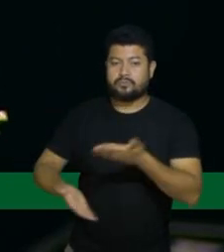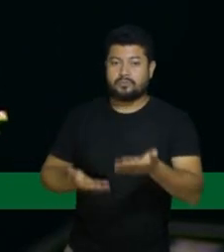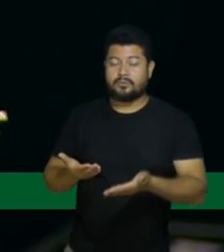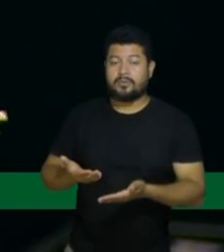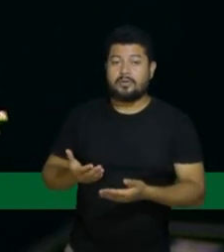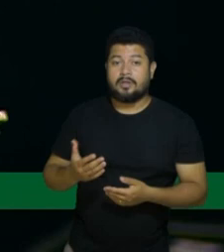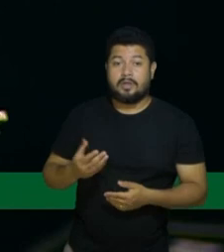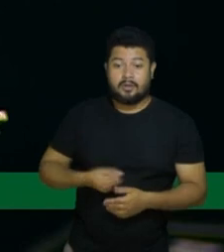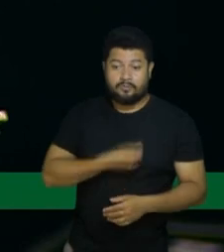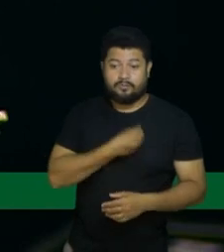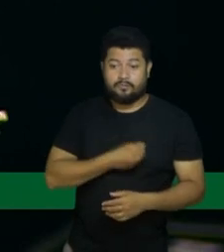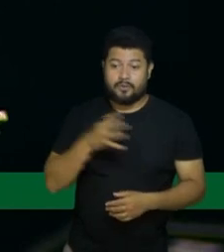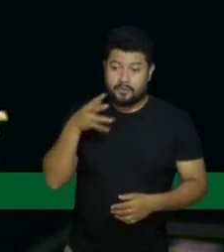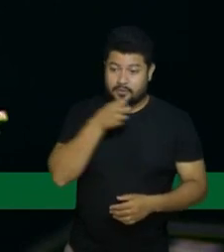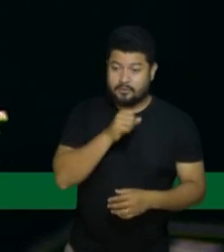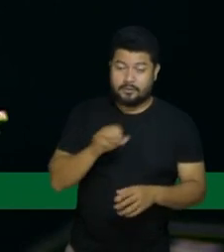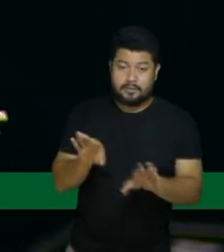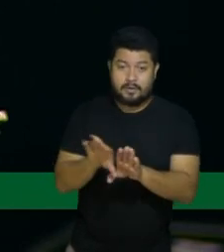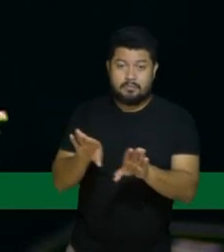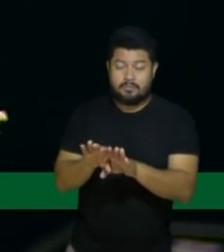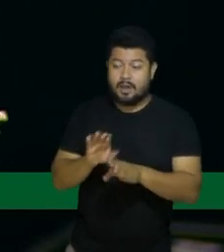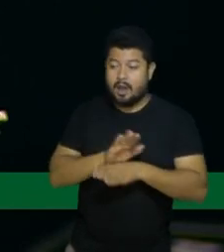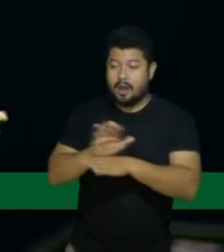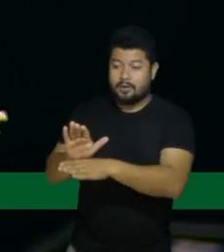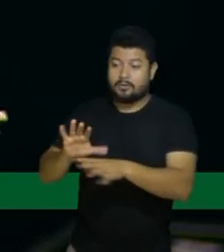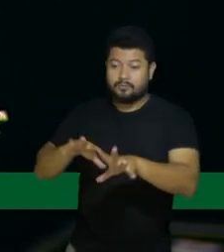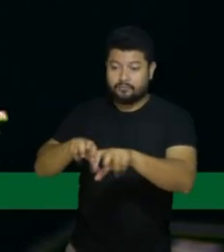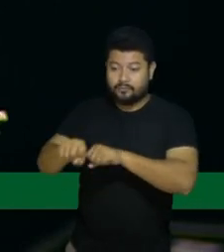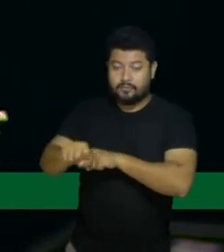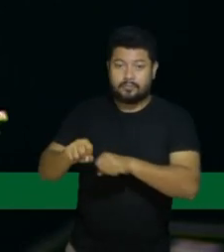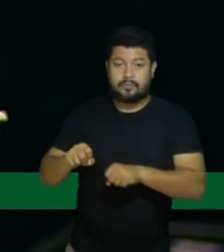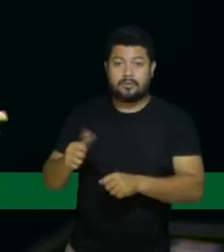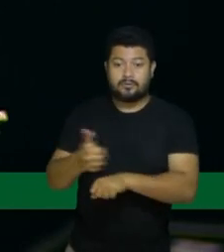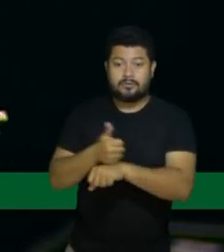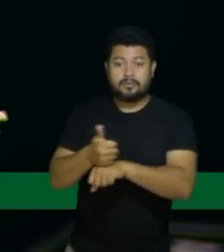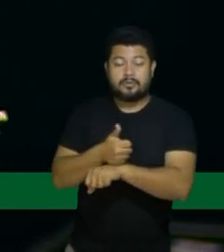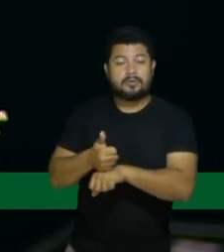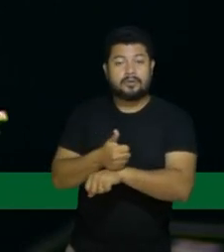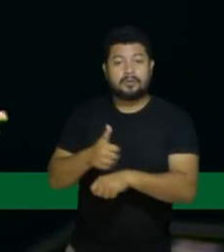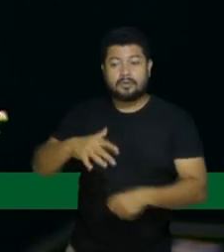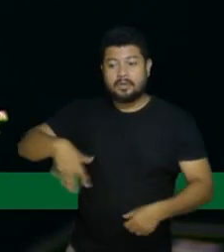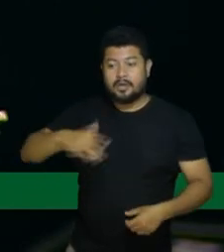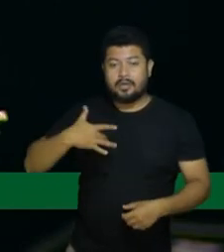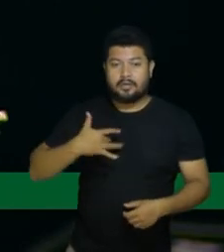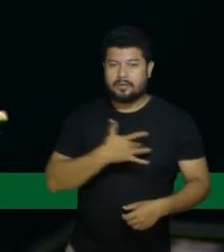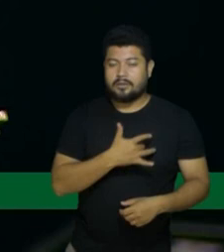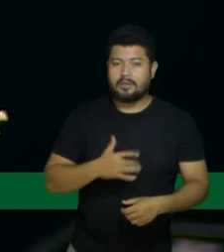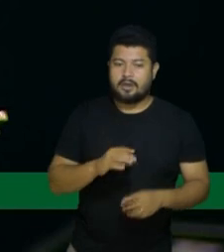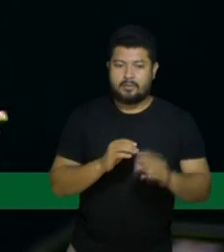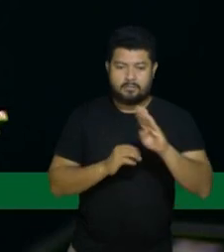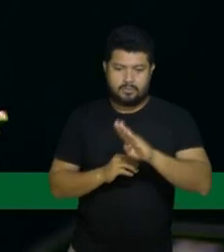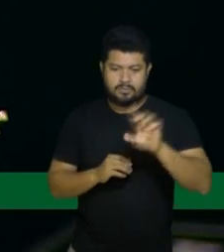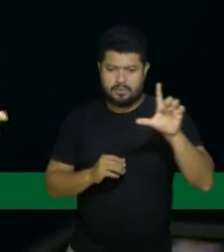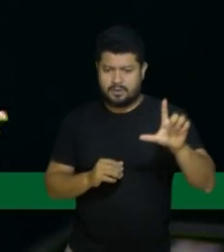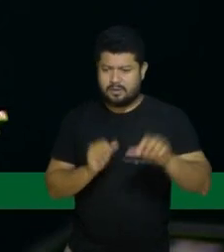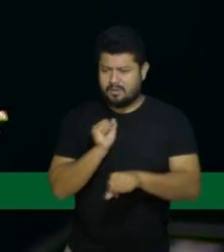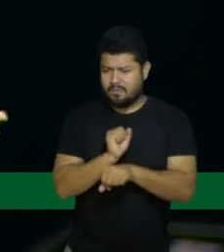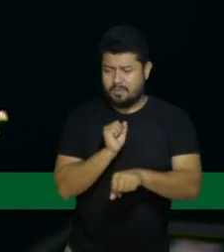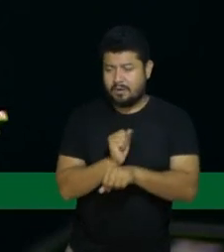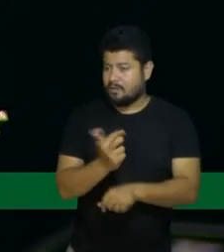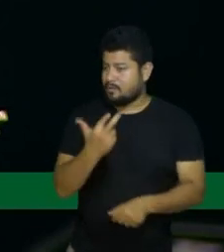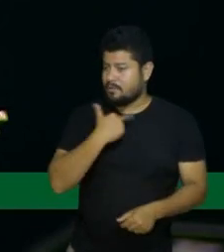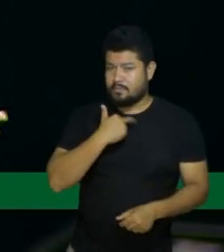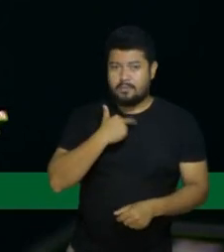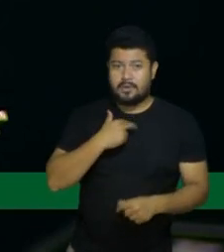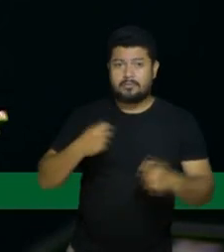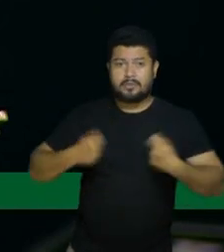geração de profissionais de saúde a saúde do blumenauense não pode esperar é hora de agirmos